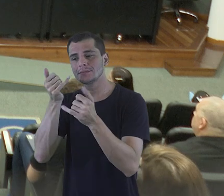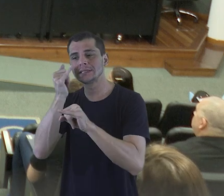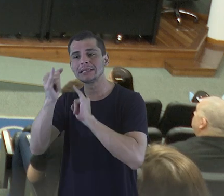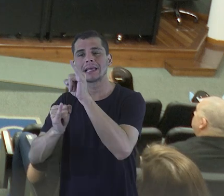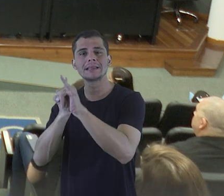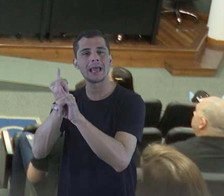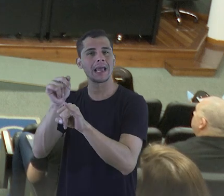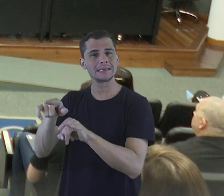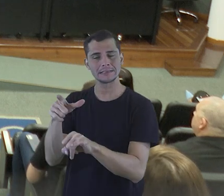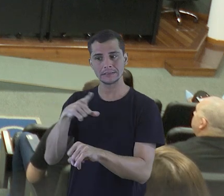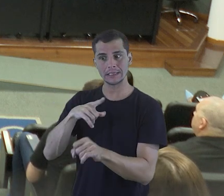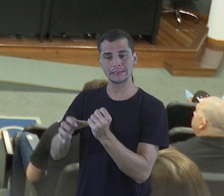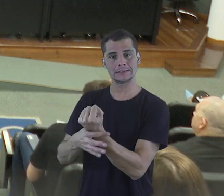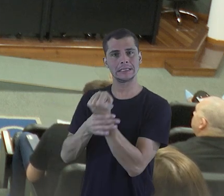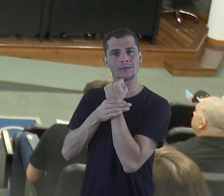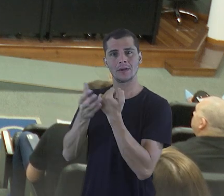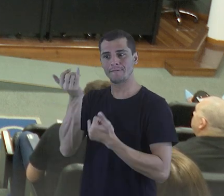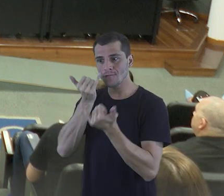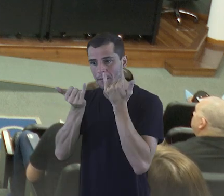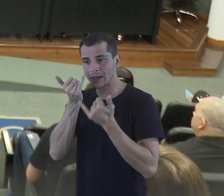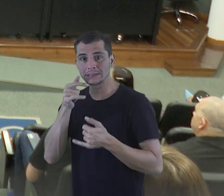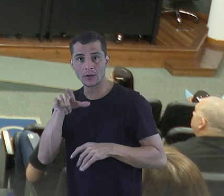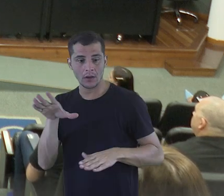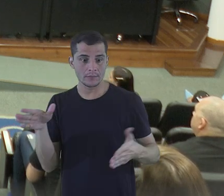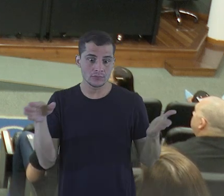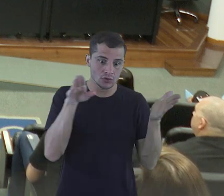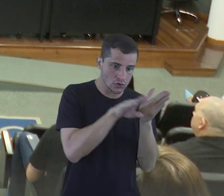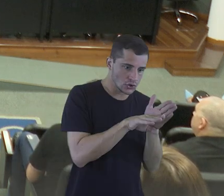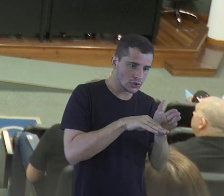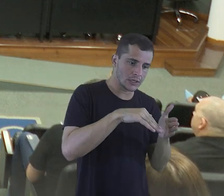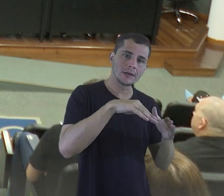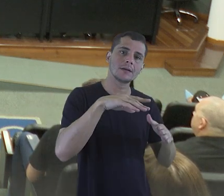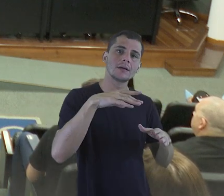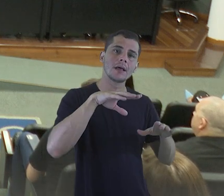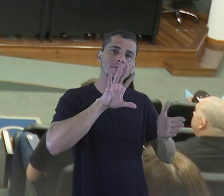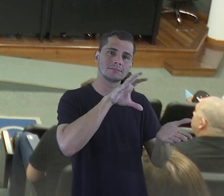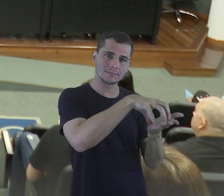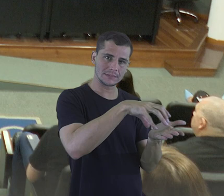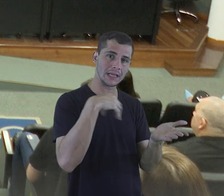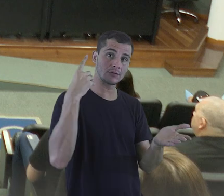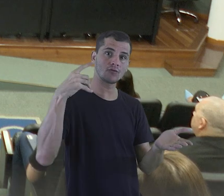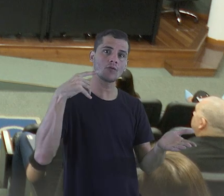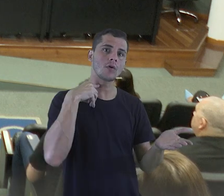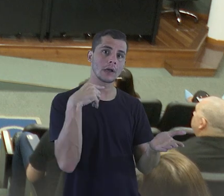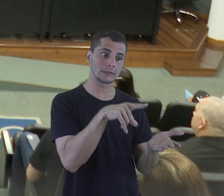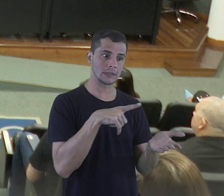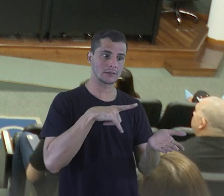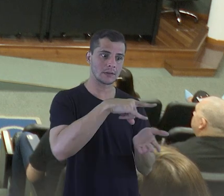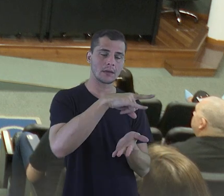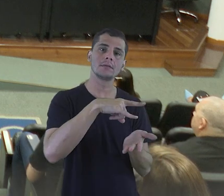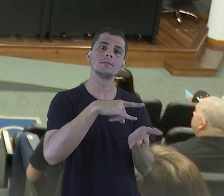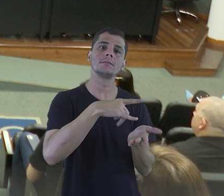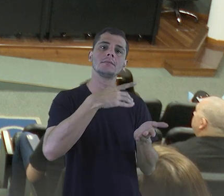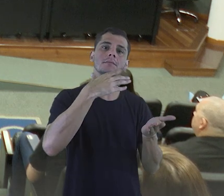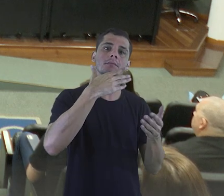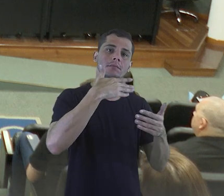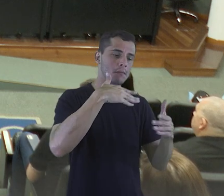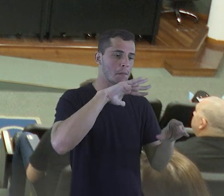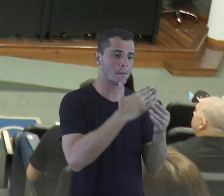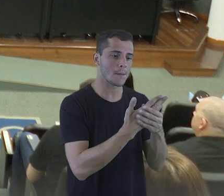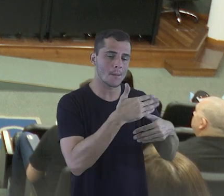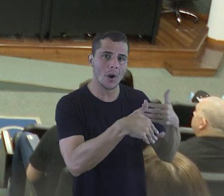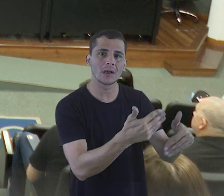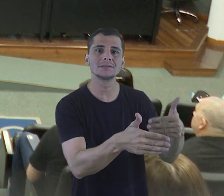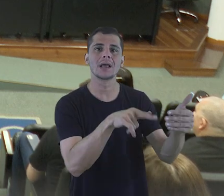nada você chega lá no escritório e que tem em cima da mesa e a pessoa vai embora não deixa o processo lá tem